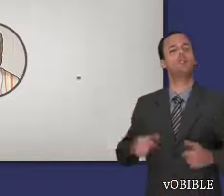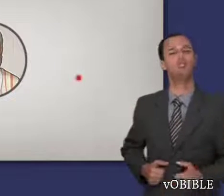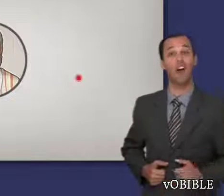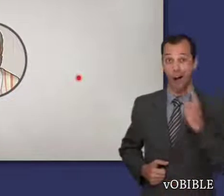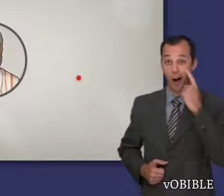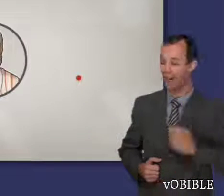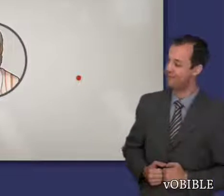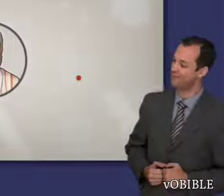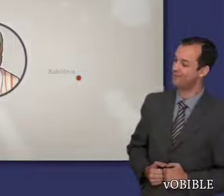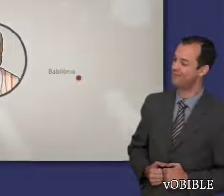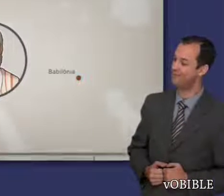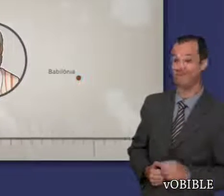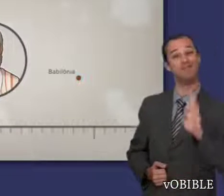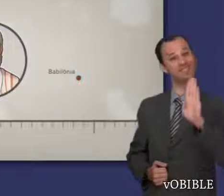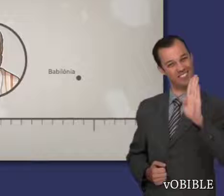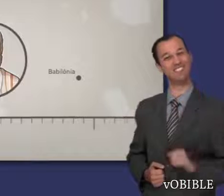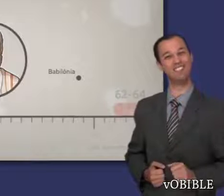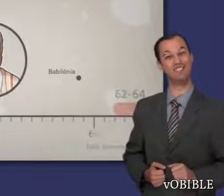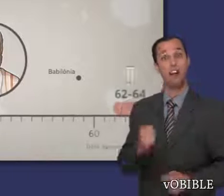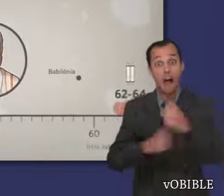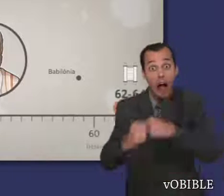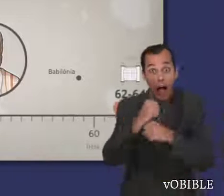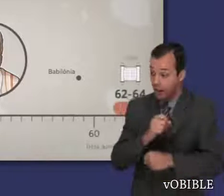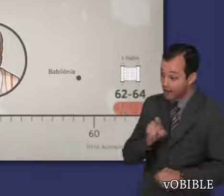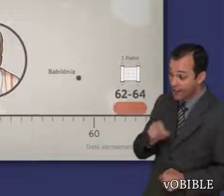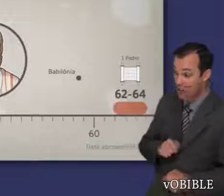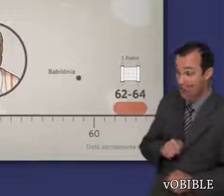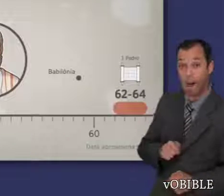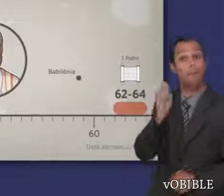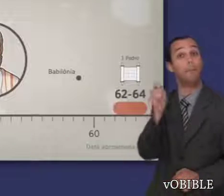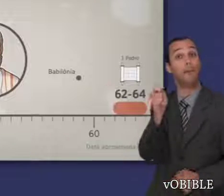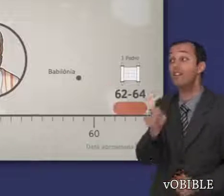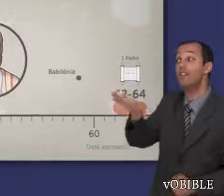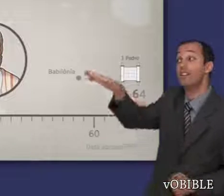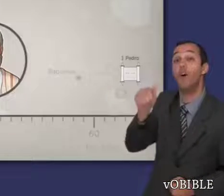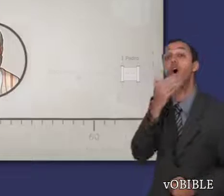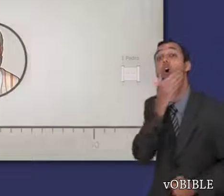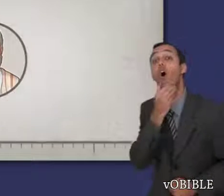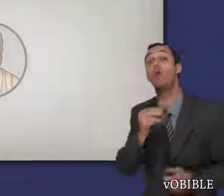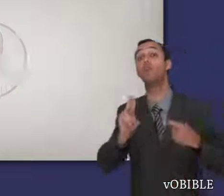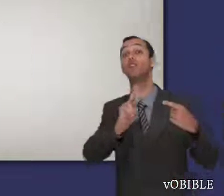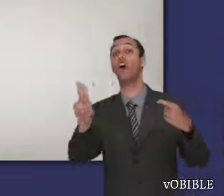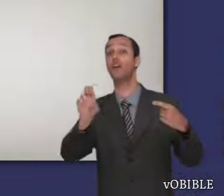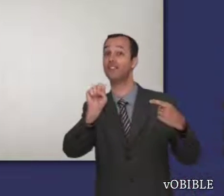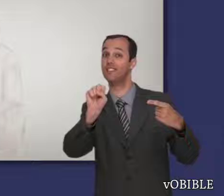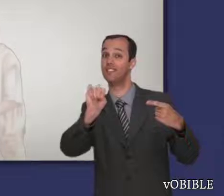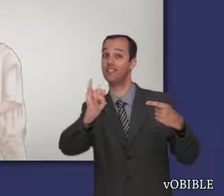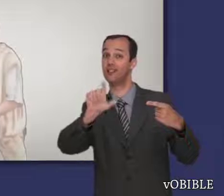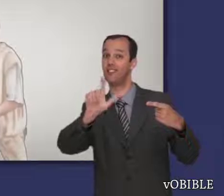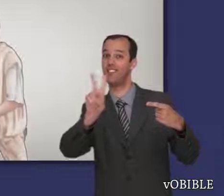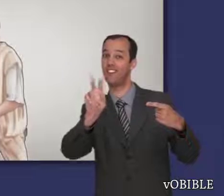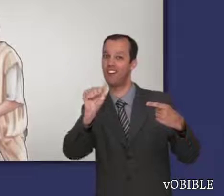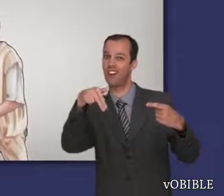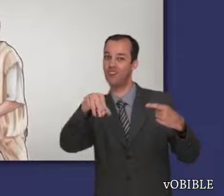Ele escreveu sua primeira carta em Babilônia, entre os anos 62 e 64. Pedro pediu para Silvano